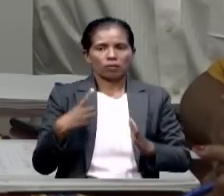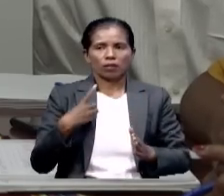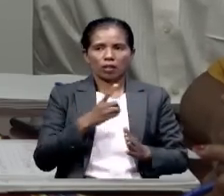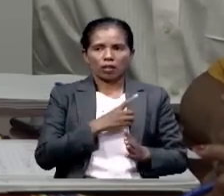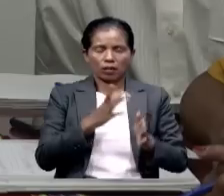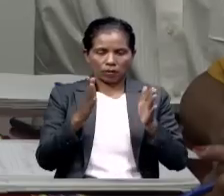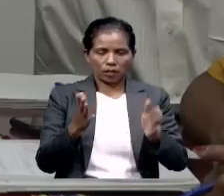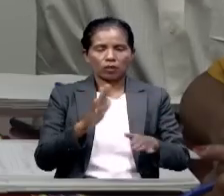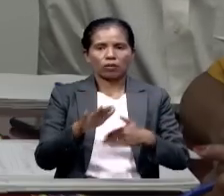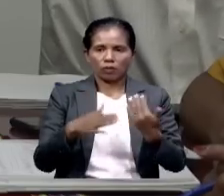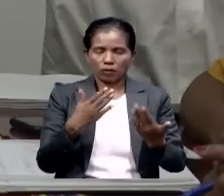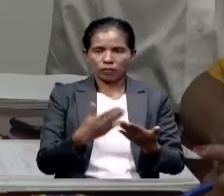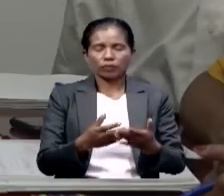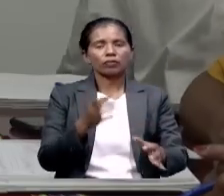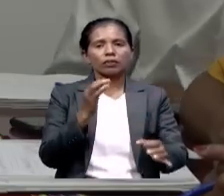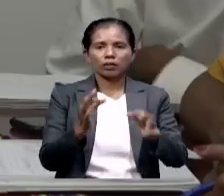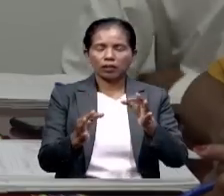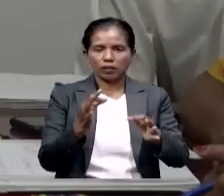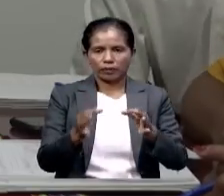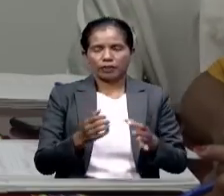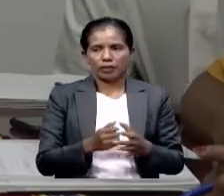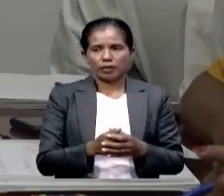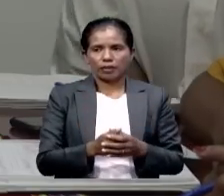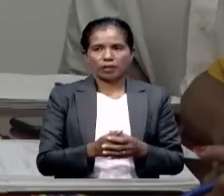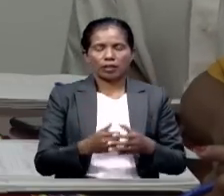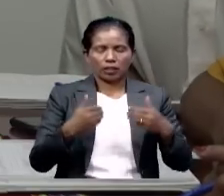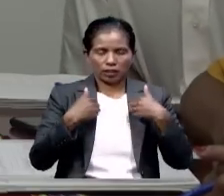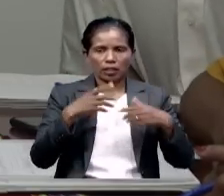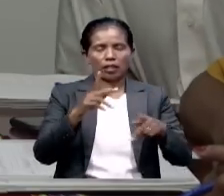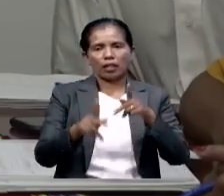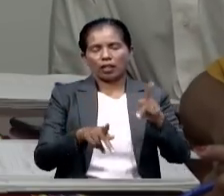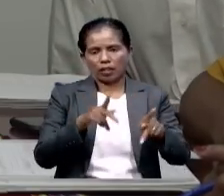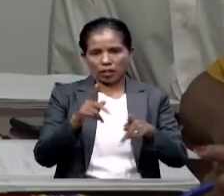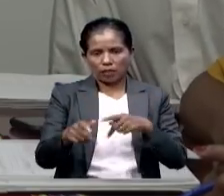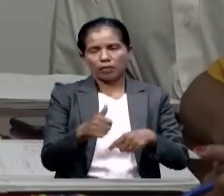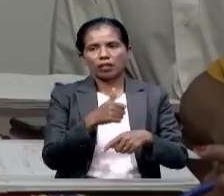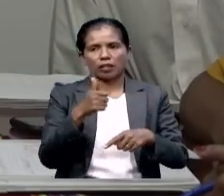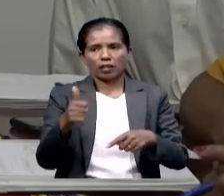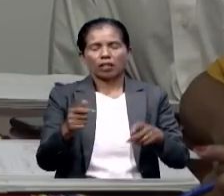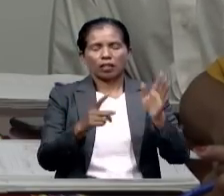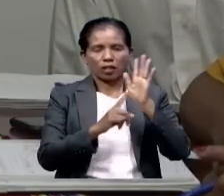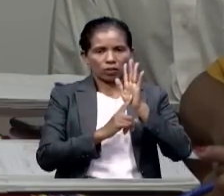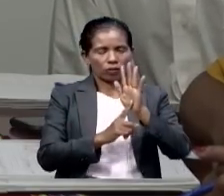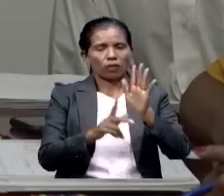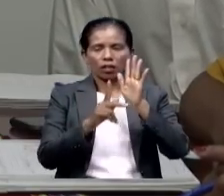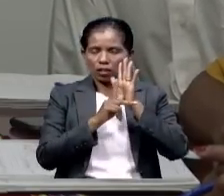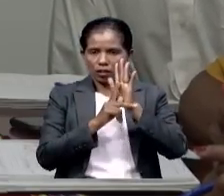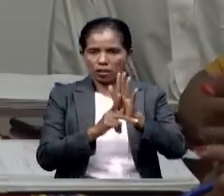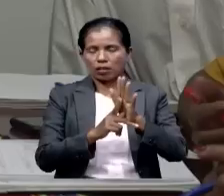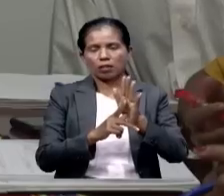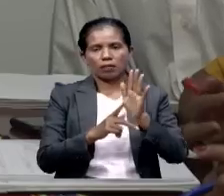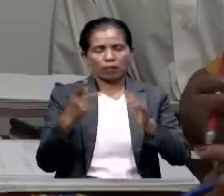Sira, quando ia cidadão Ruma, quando Hato Keisha, o